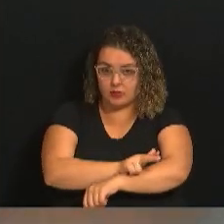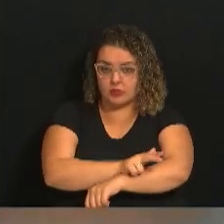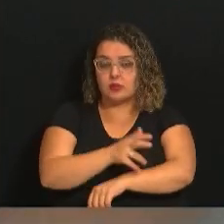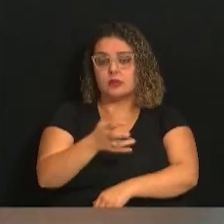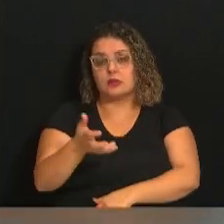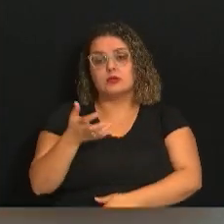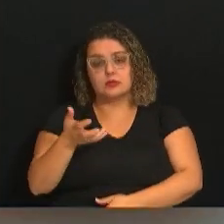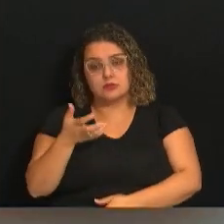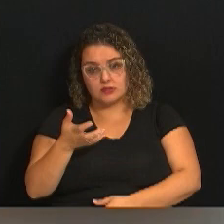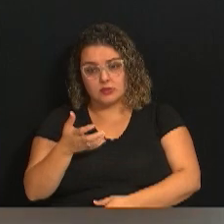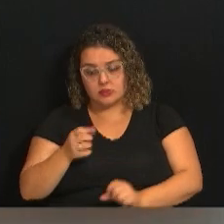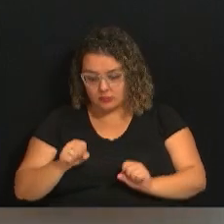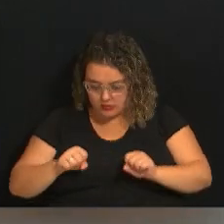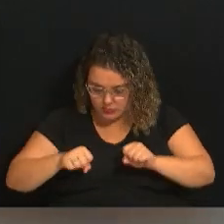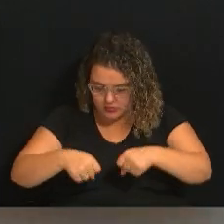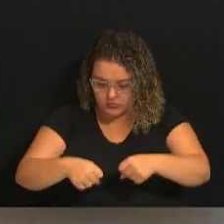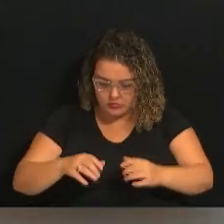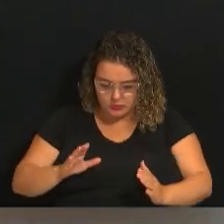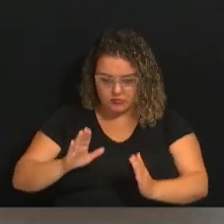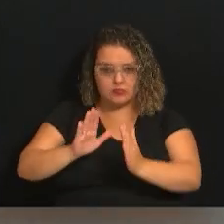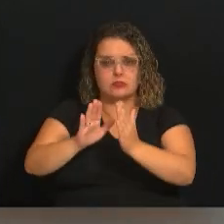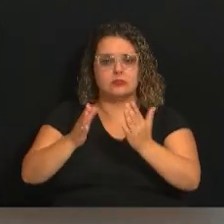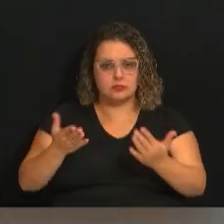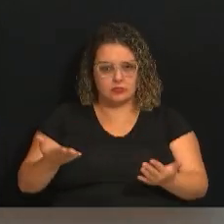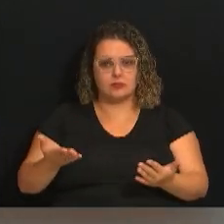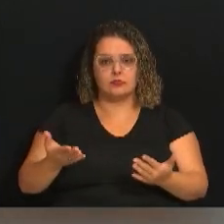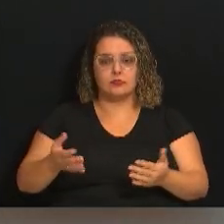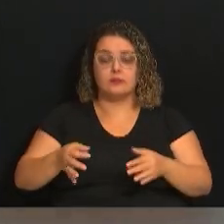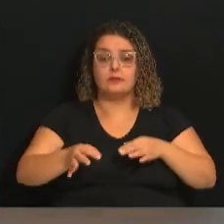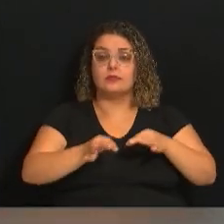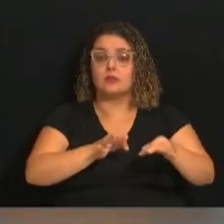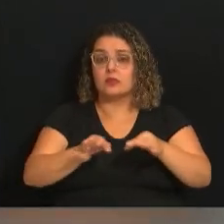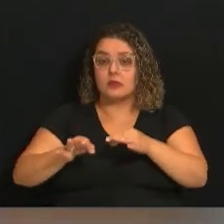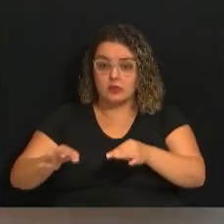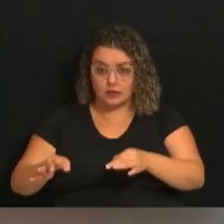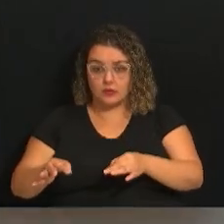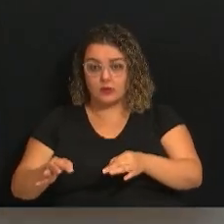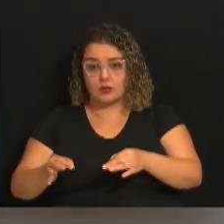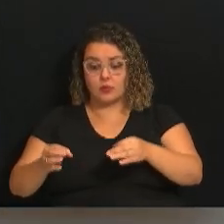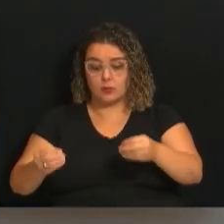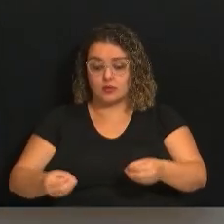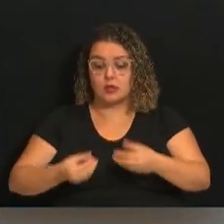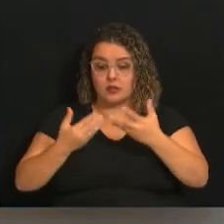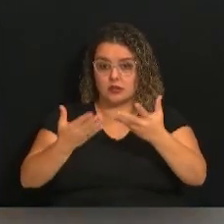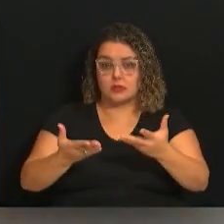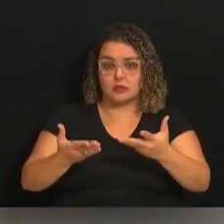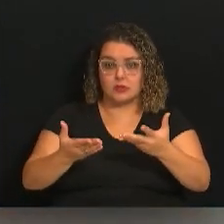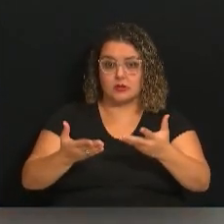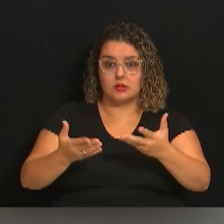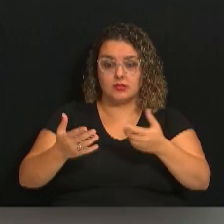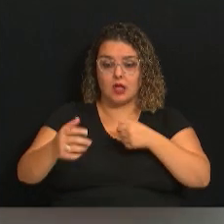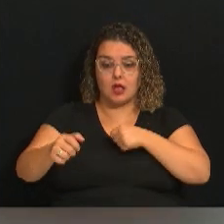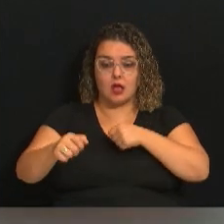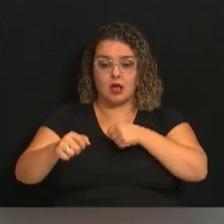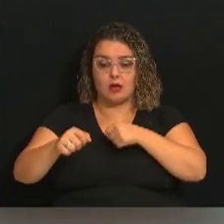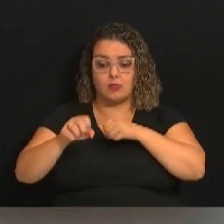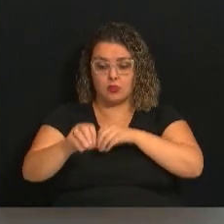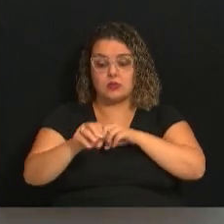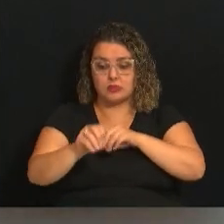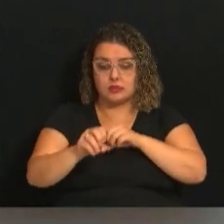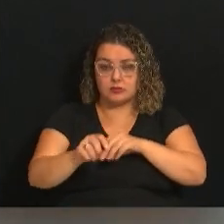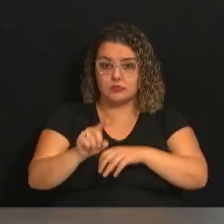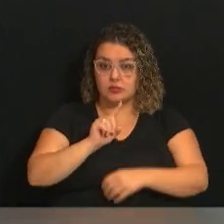enfrentar. Esse projeto também visa dar uma formação não só para as